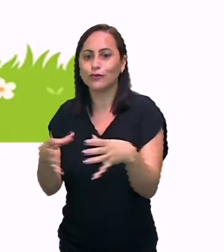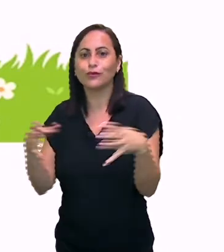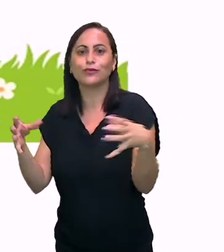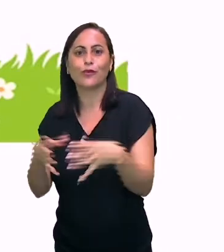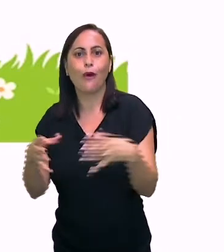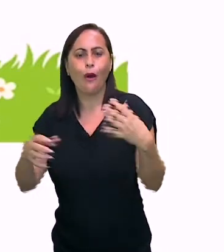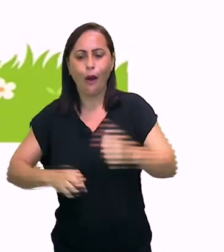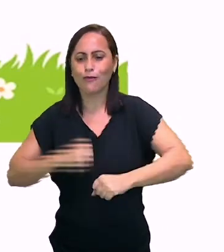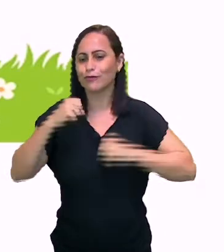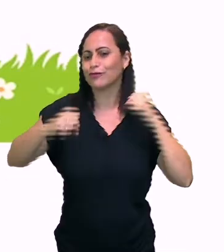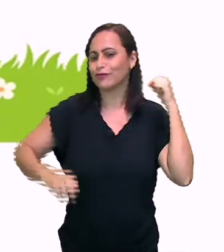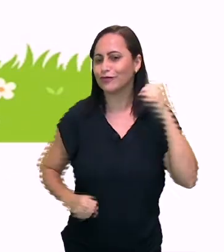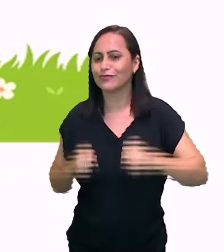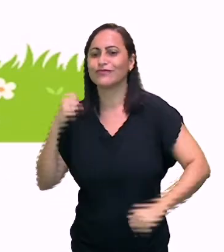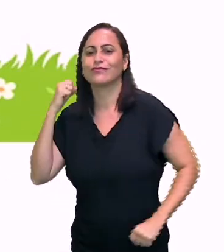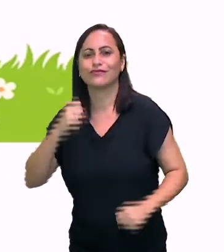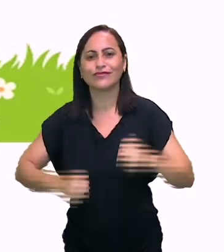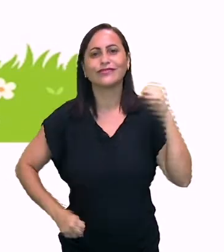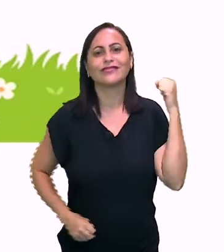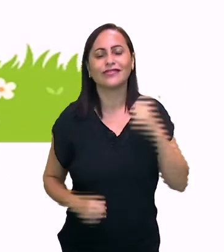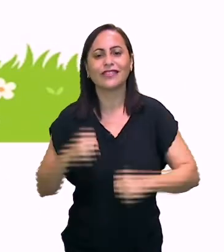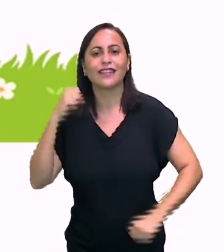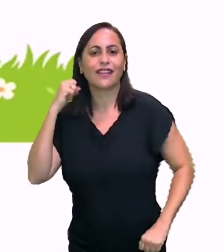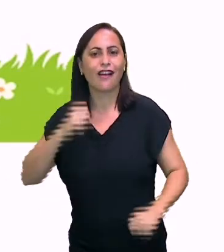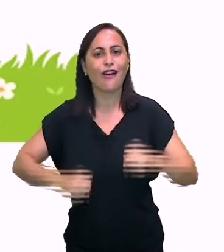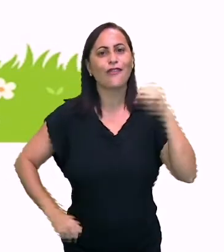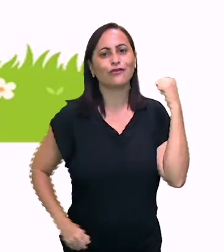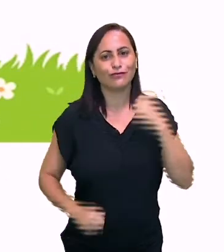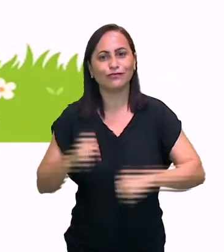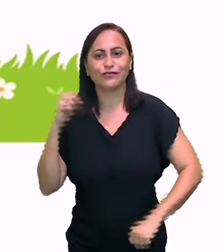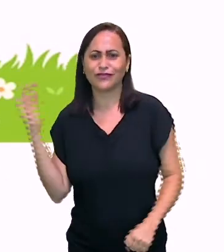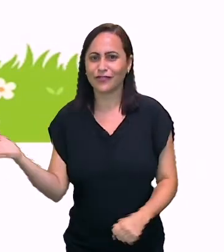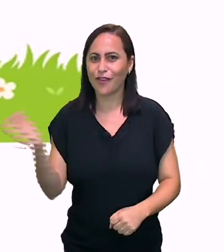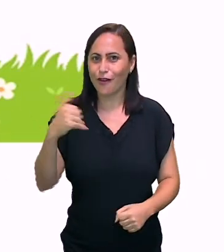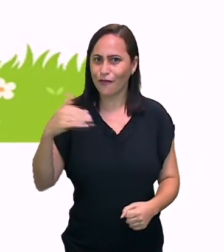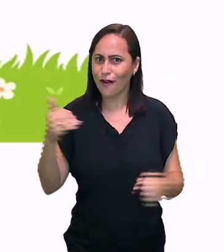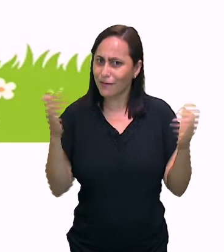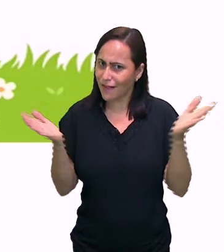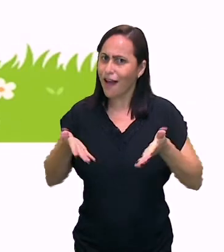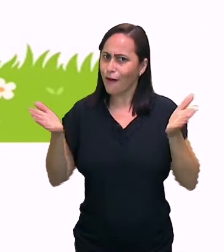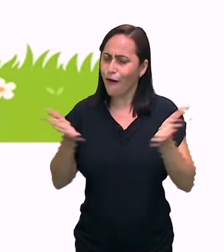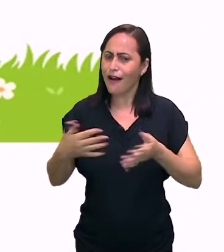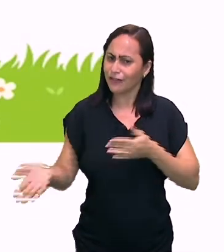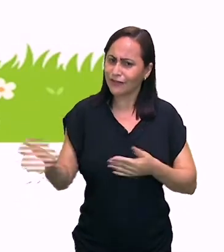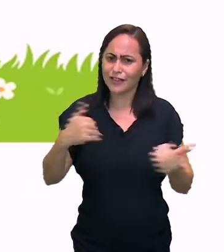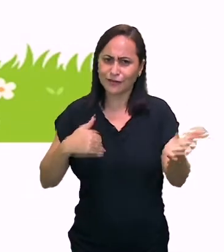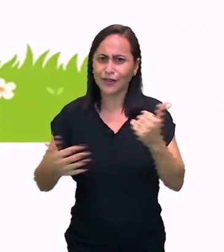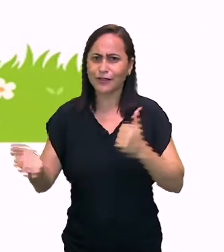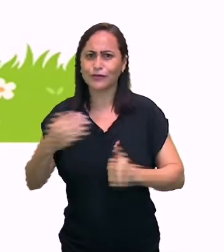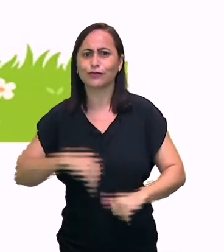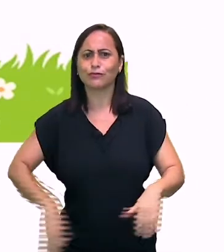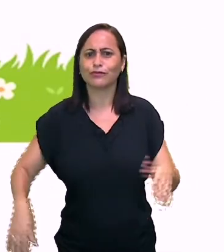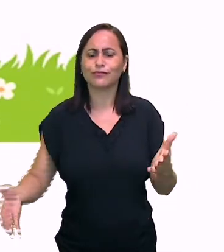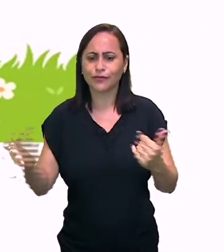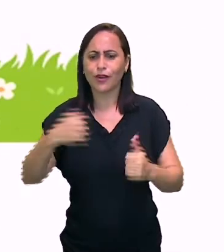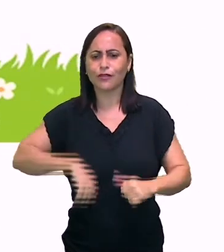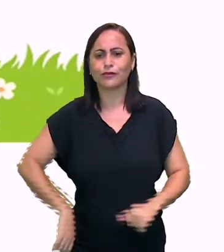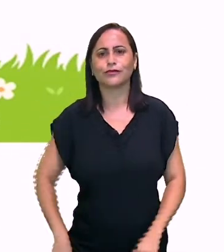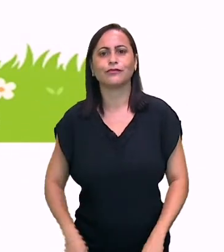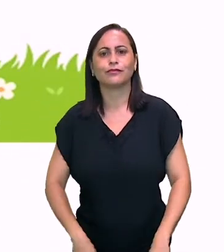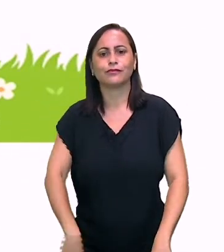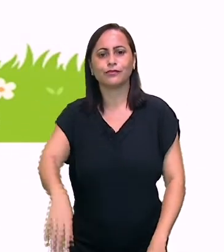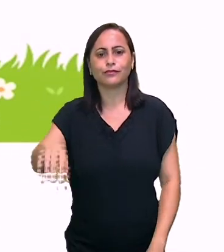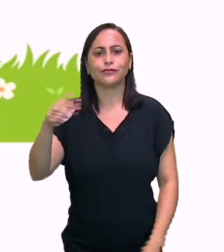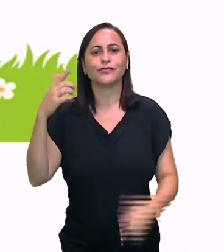do aquecimento. Vamos aquecer neste momento. Companheiros,